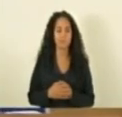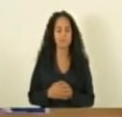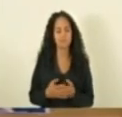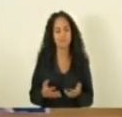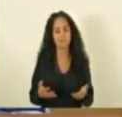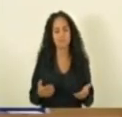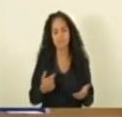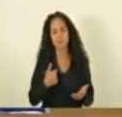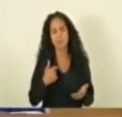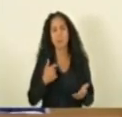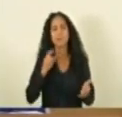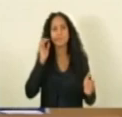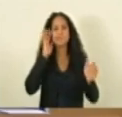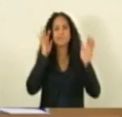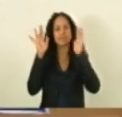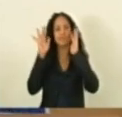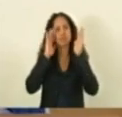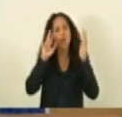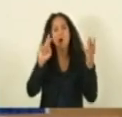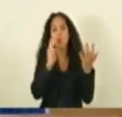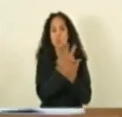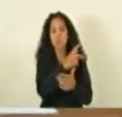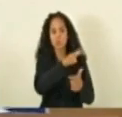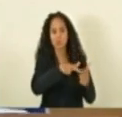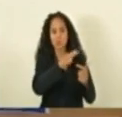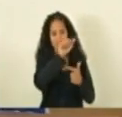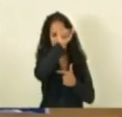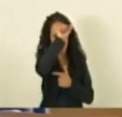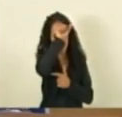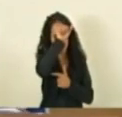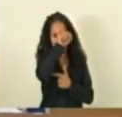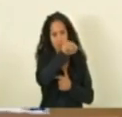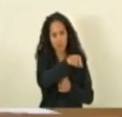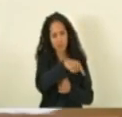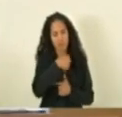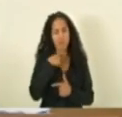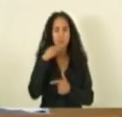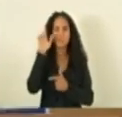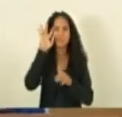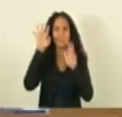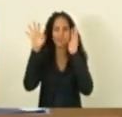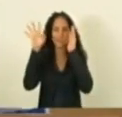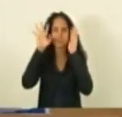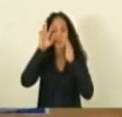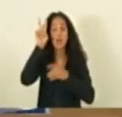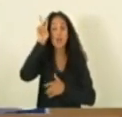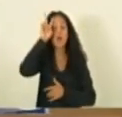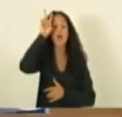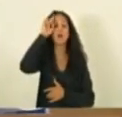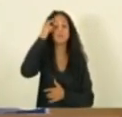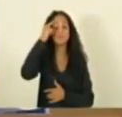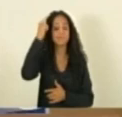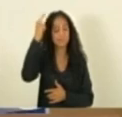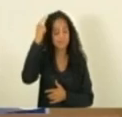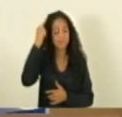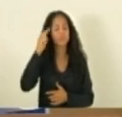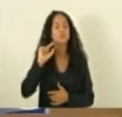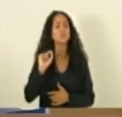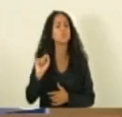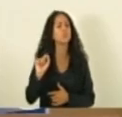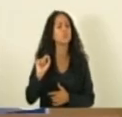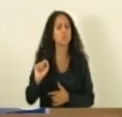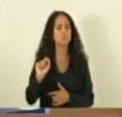fiz muita reflexão após o ocorrido e me lembrei, deputado